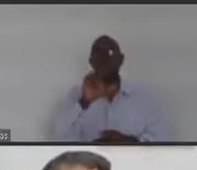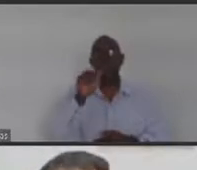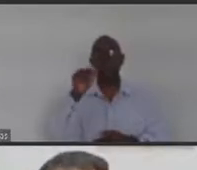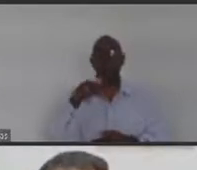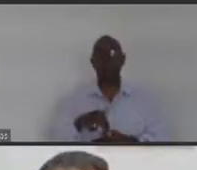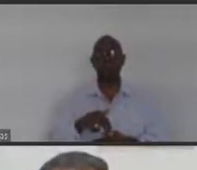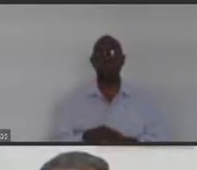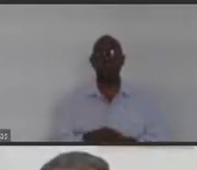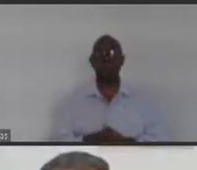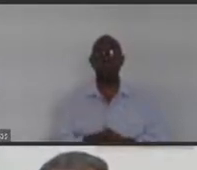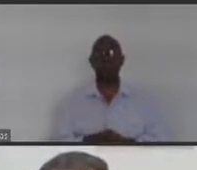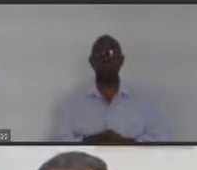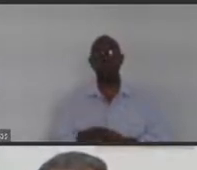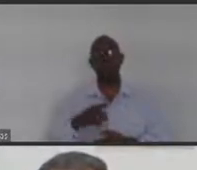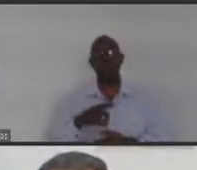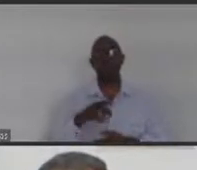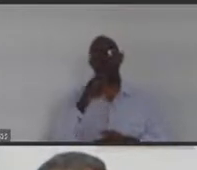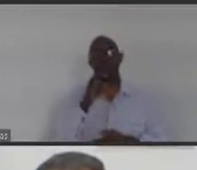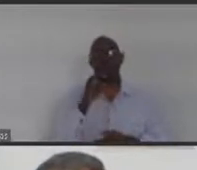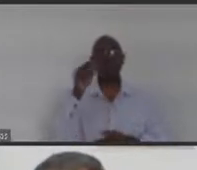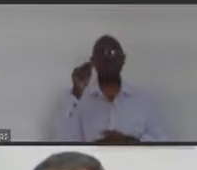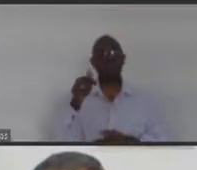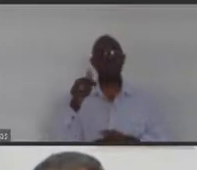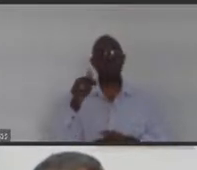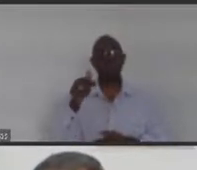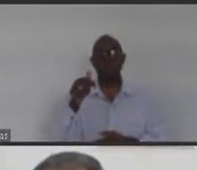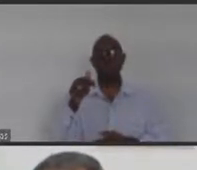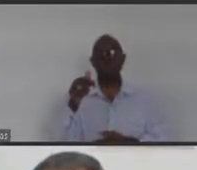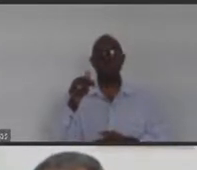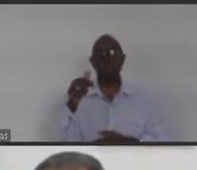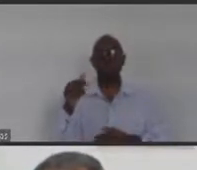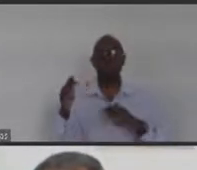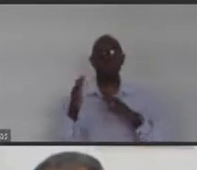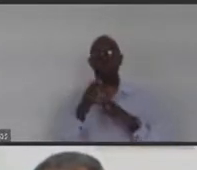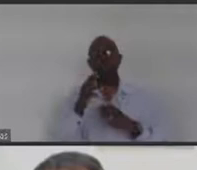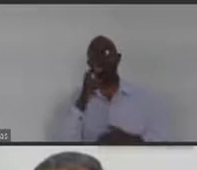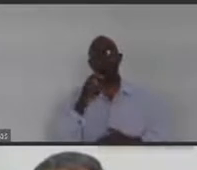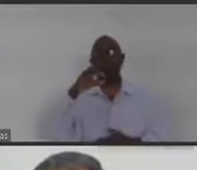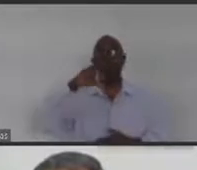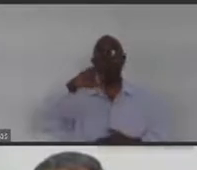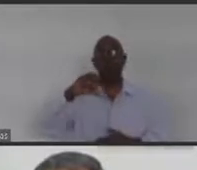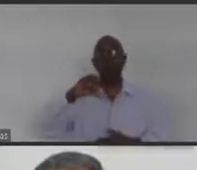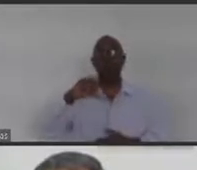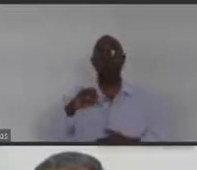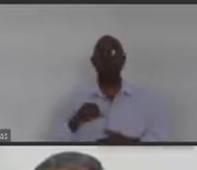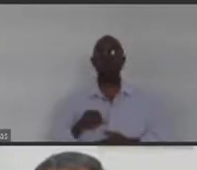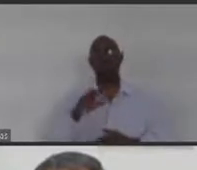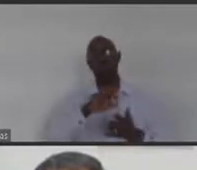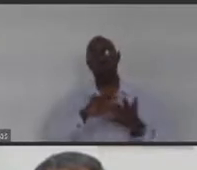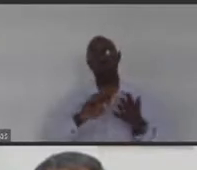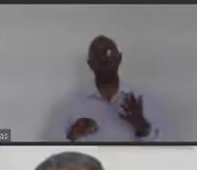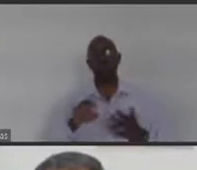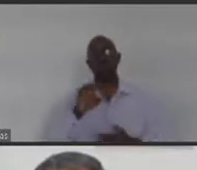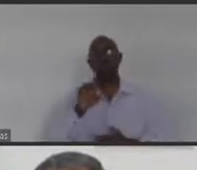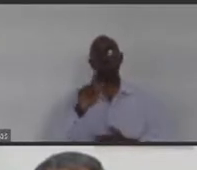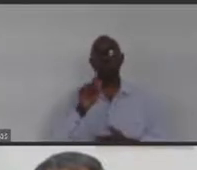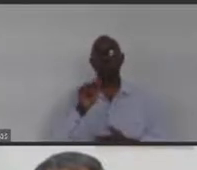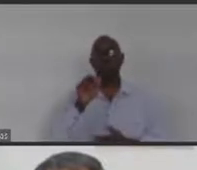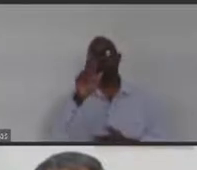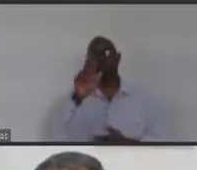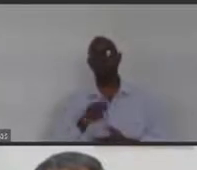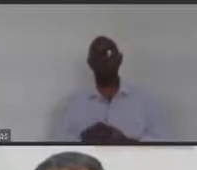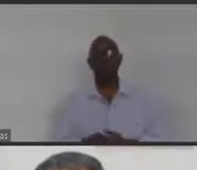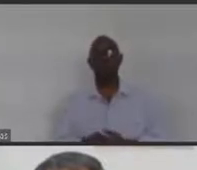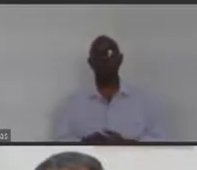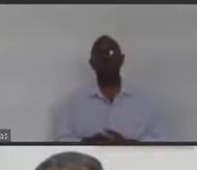boca de lobo, indicação 4057 até a 4059. Todos Edgar José Cabral, diversos, indicação 4060. Vereador William